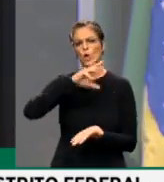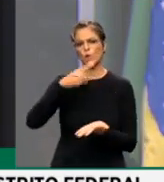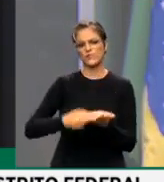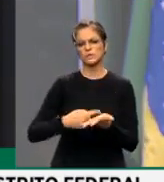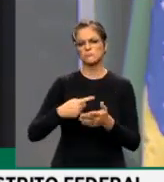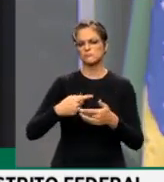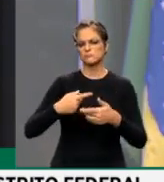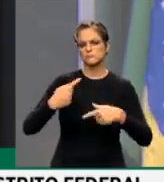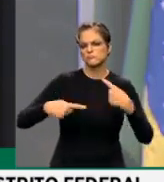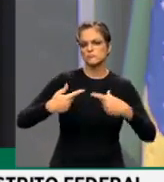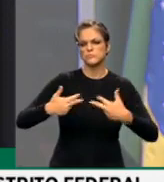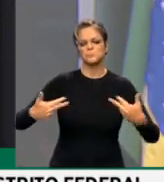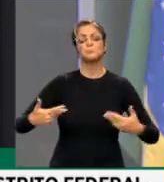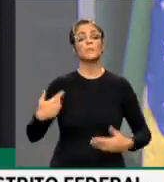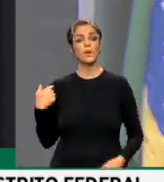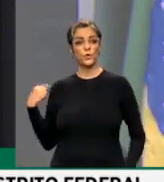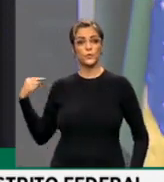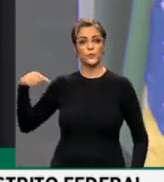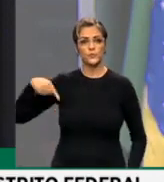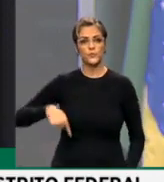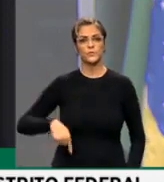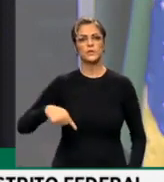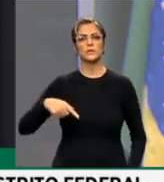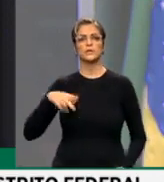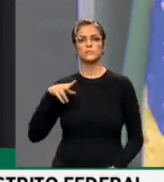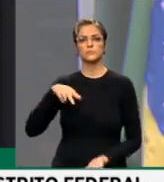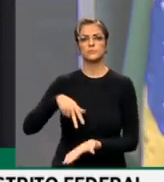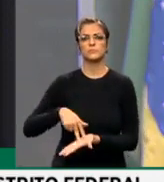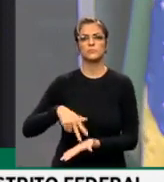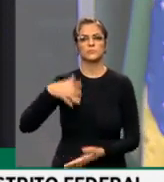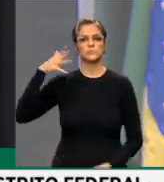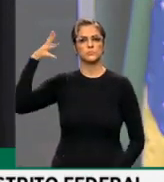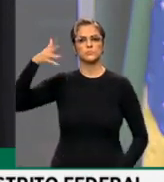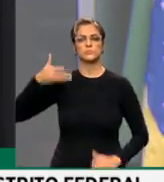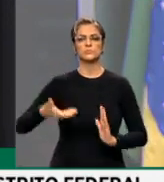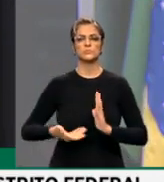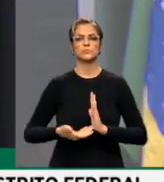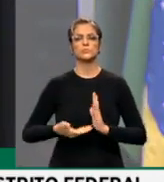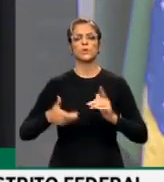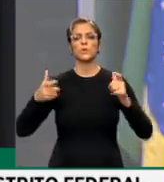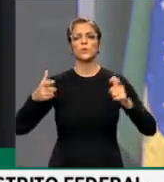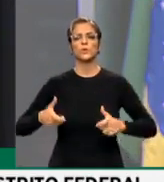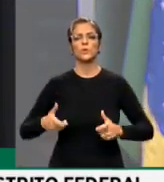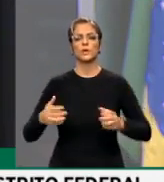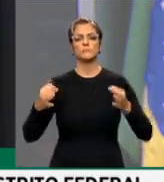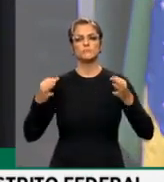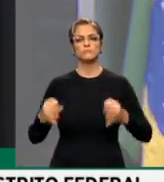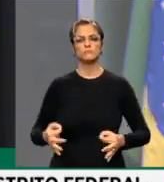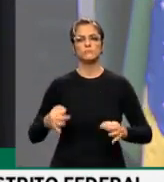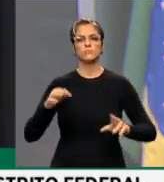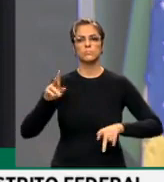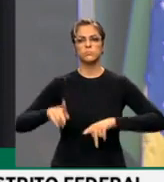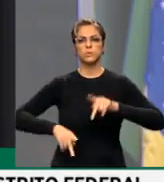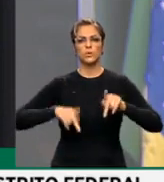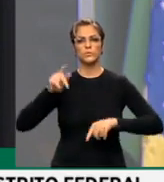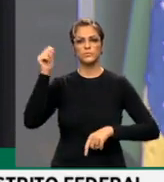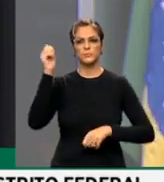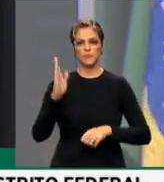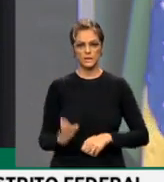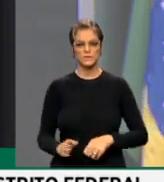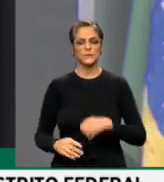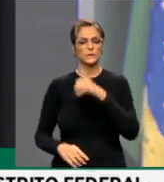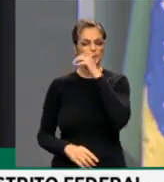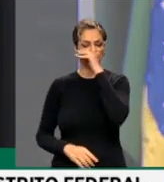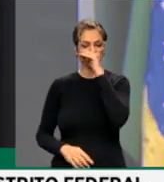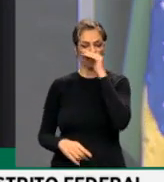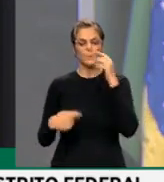da Câmara dos Deputados, na Casa do Povo Brasileiro, fazer um registro que